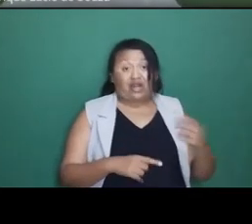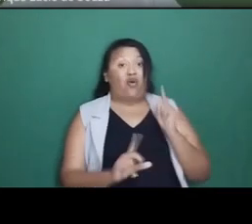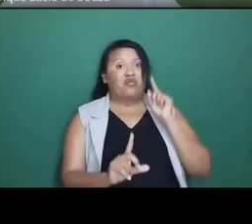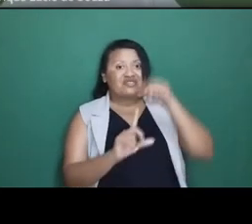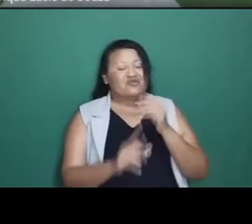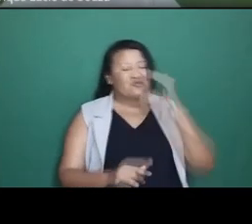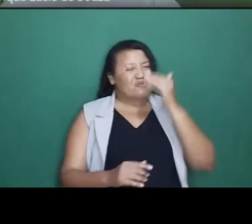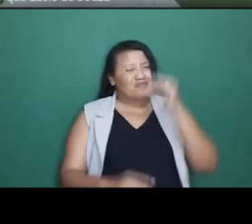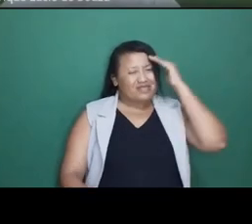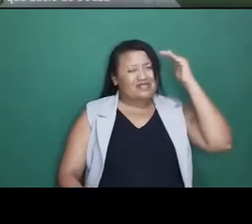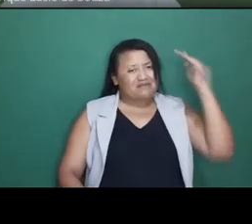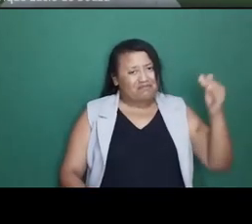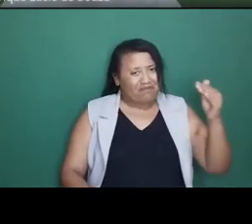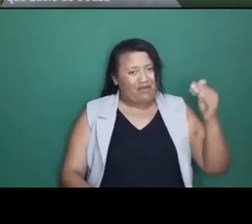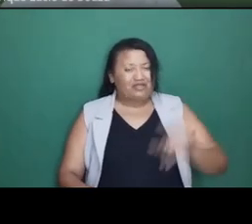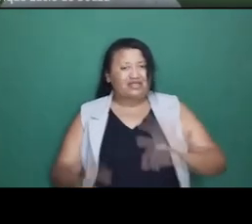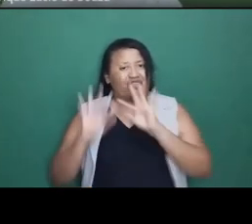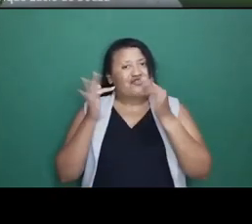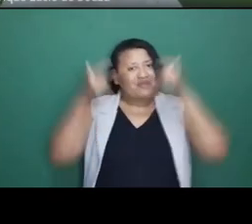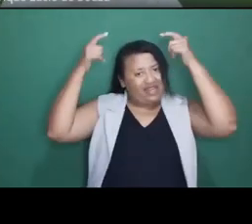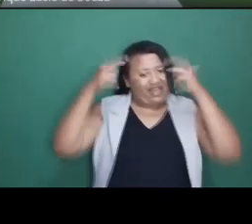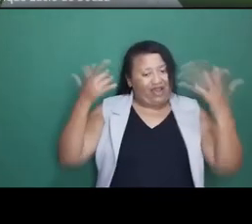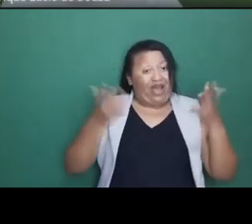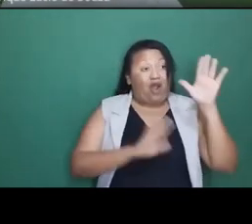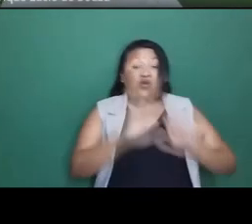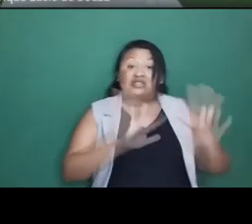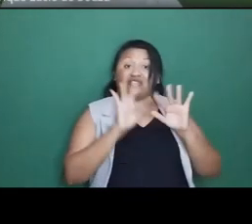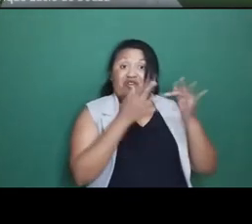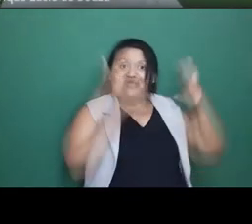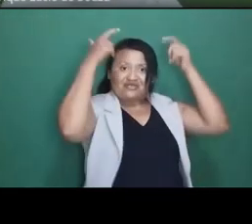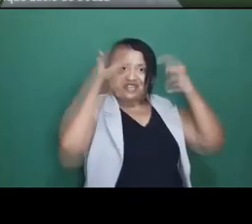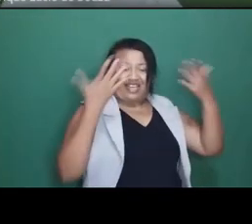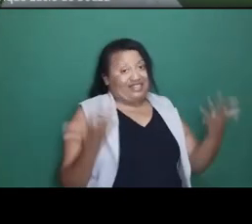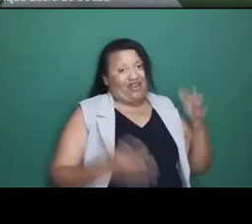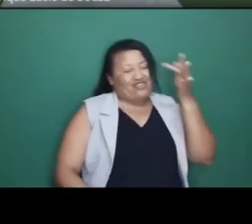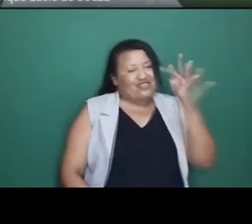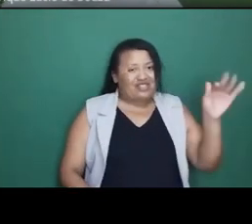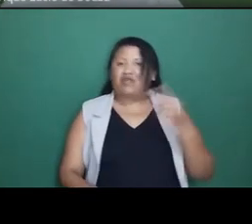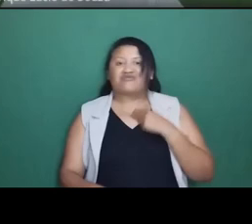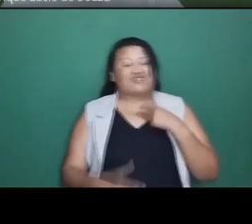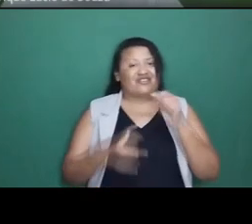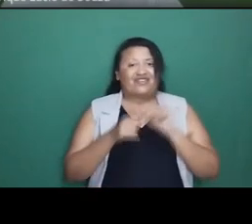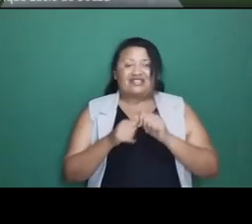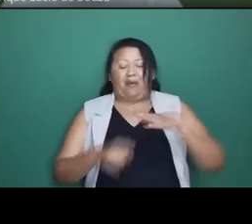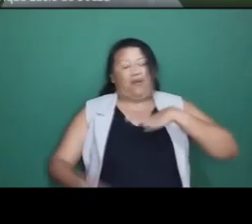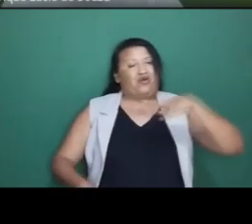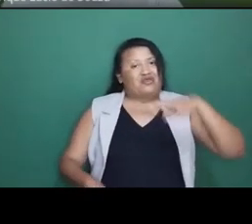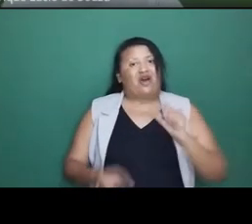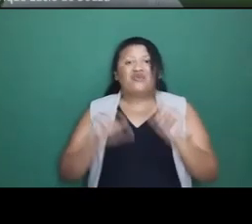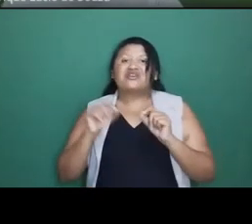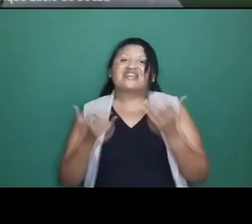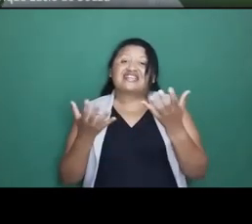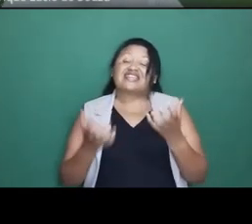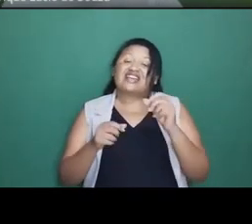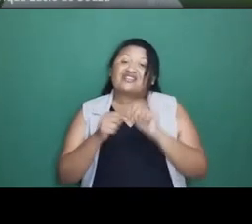da corte era a preservação física da família real desse modo vocês estão quero fazer em Portugal o que havia feito